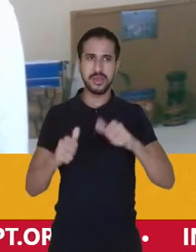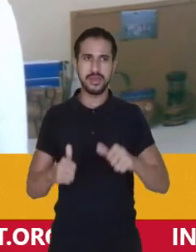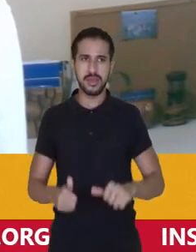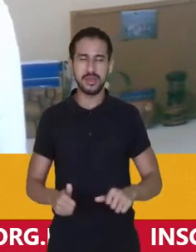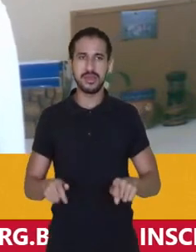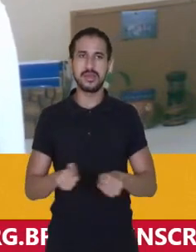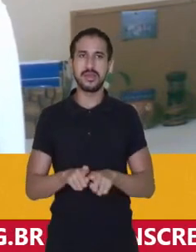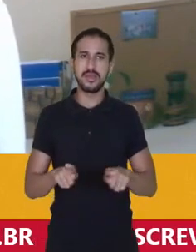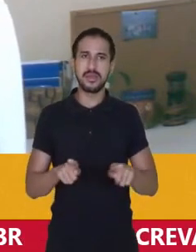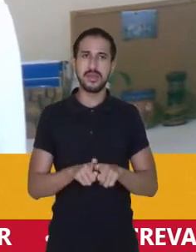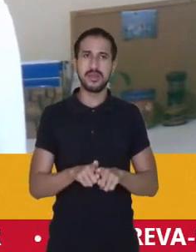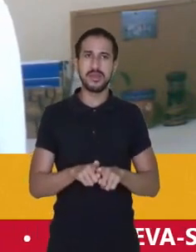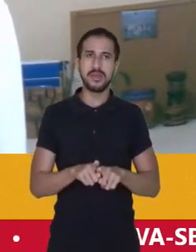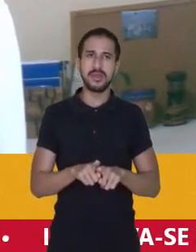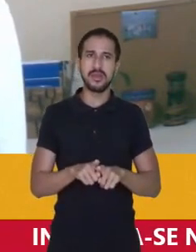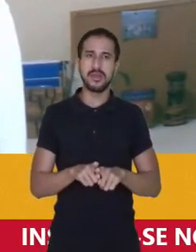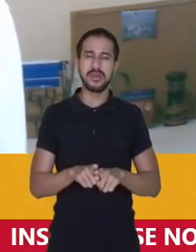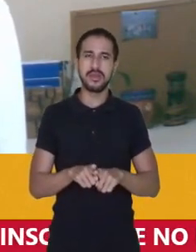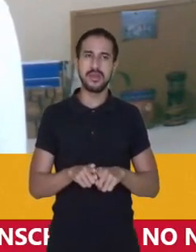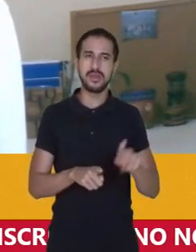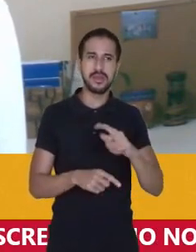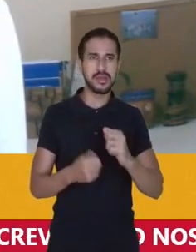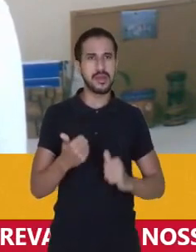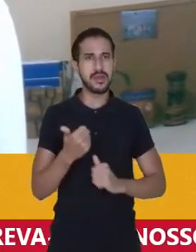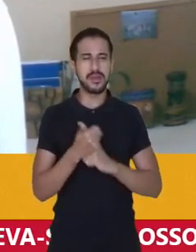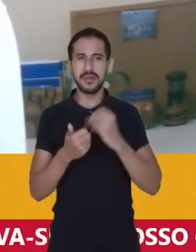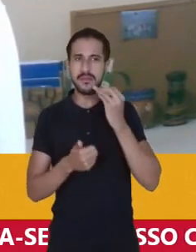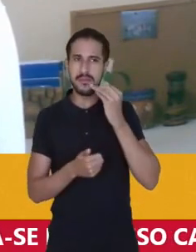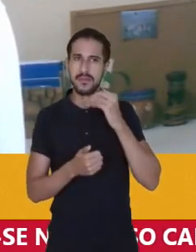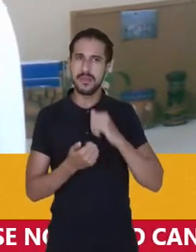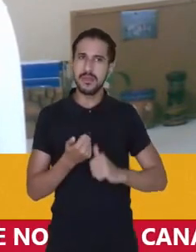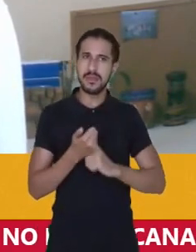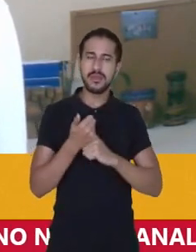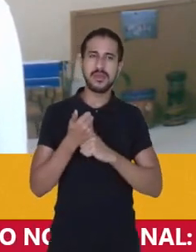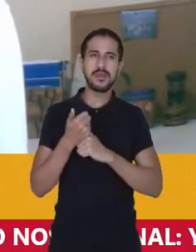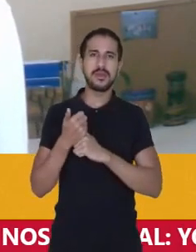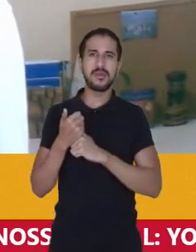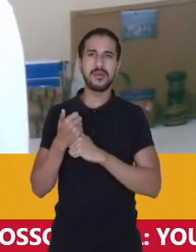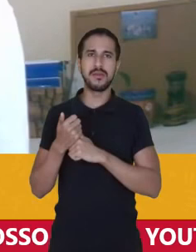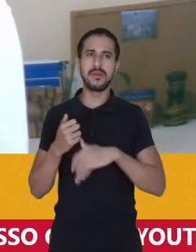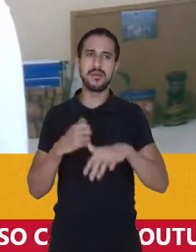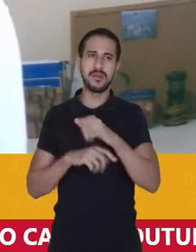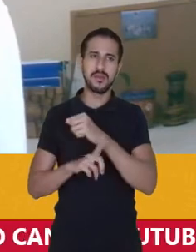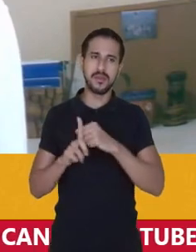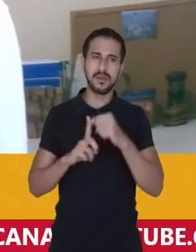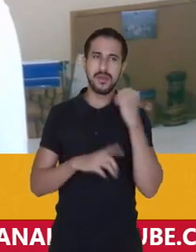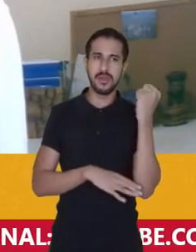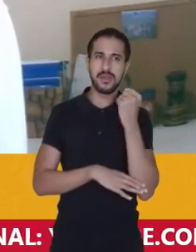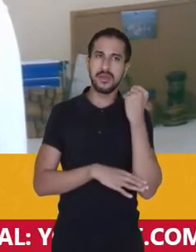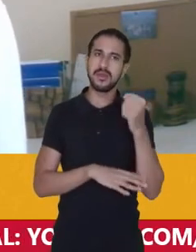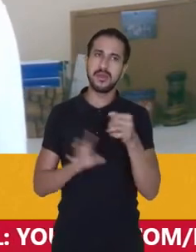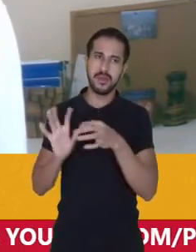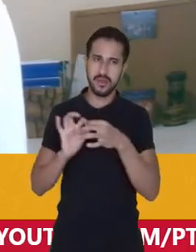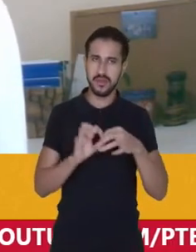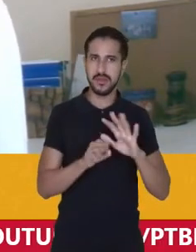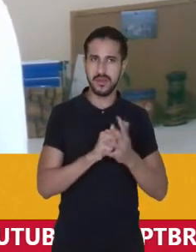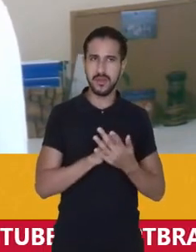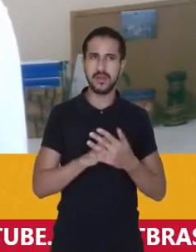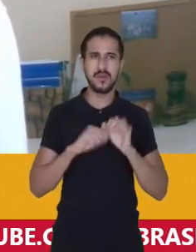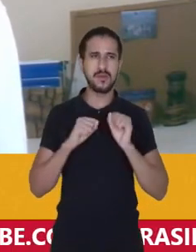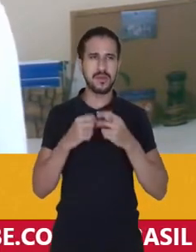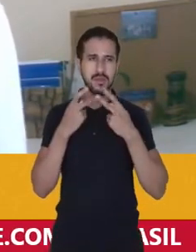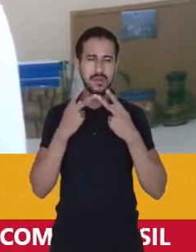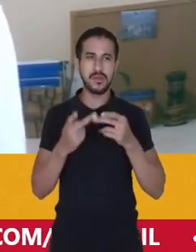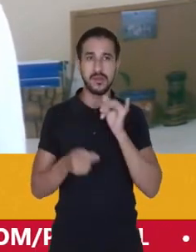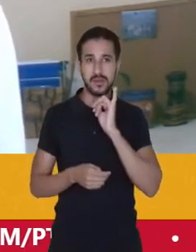e também tentativa de sustentação à crise social que se agrava nesse contexto de pandemia. Eu posso pontuar